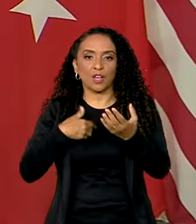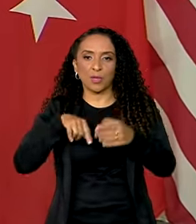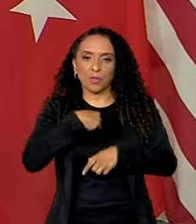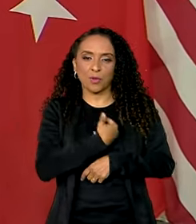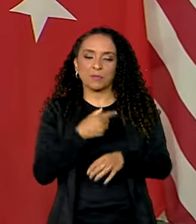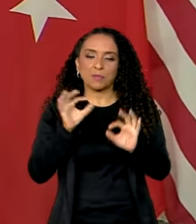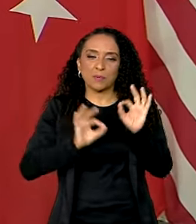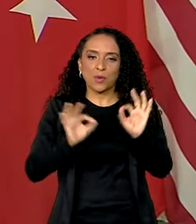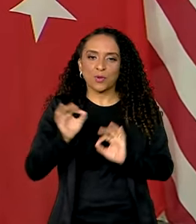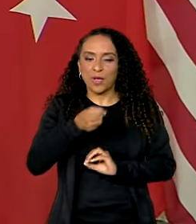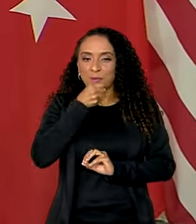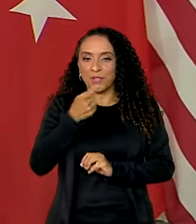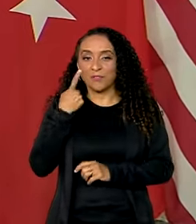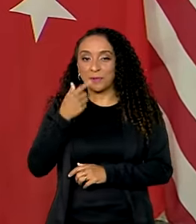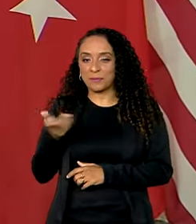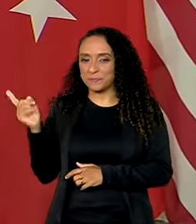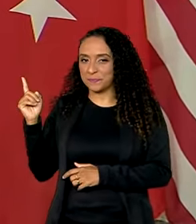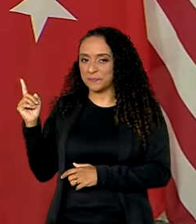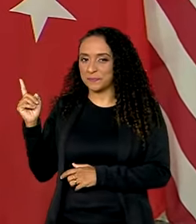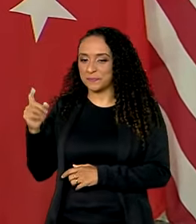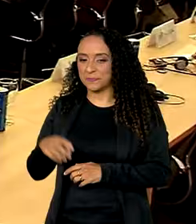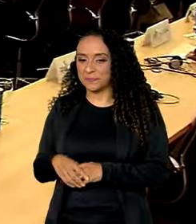uma reportagem, vamos conferir.